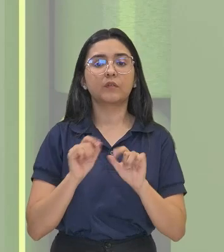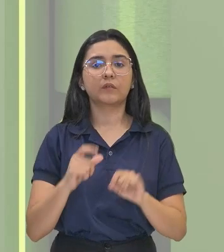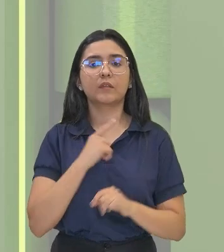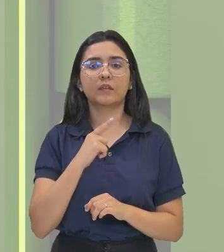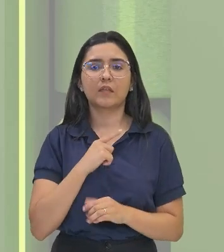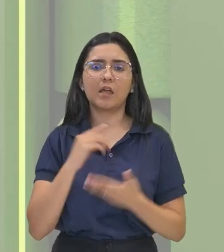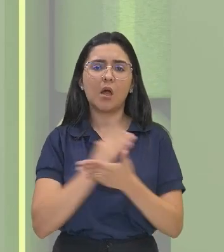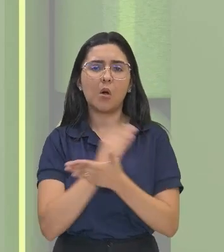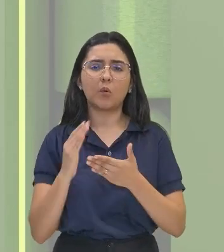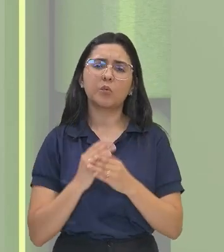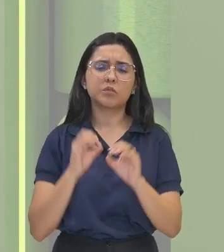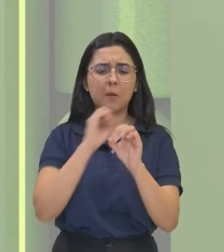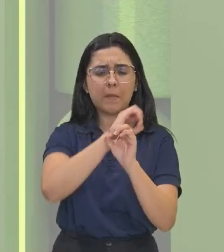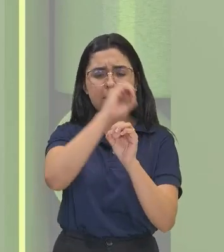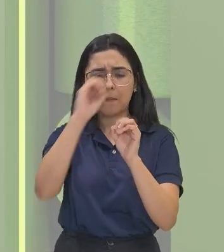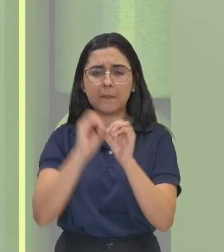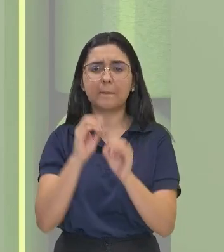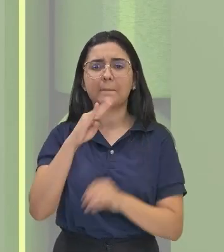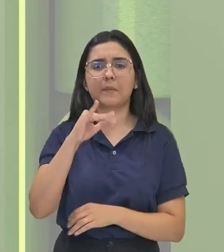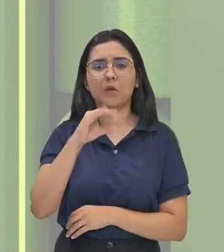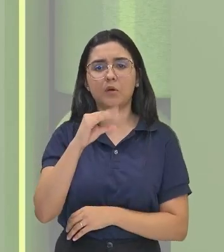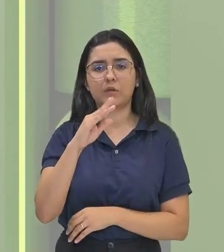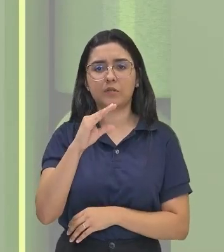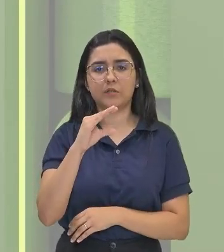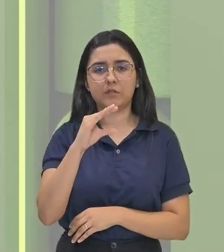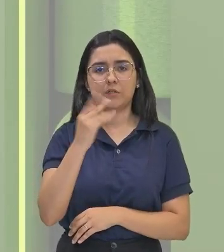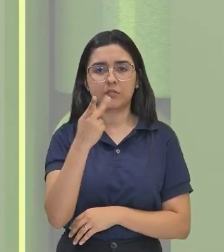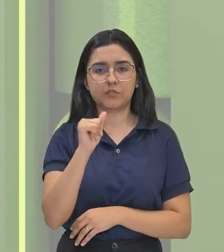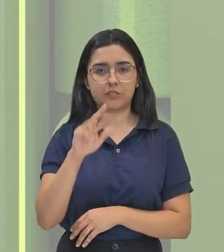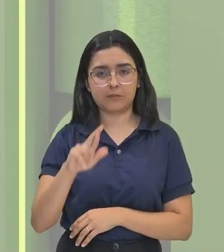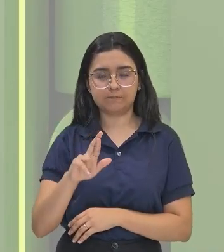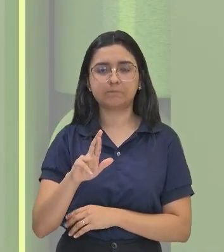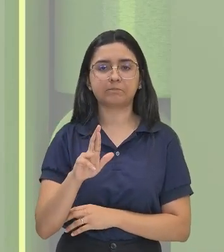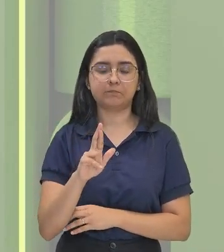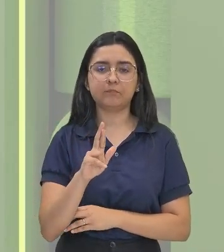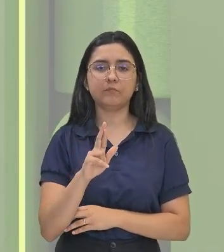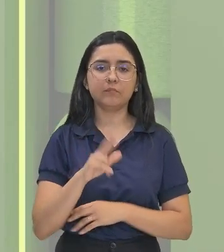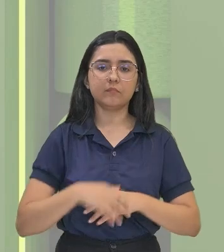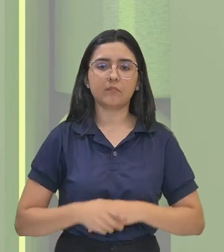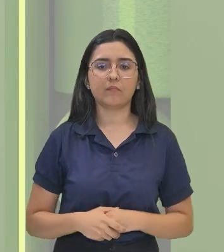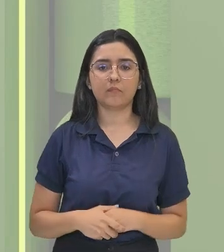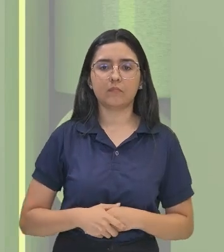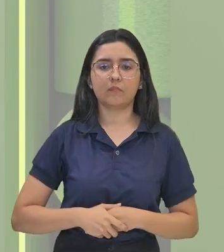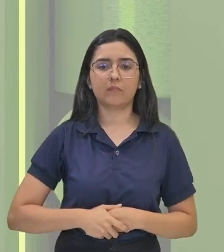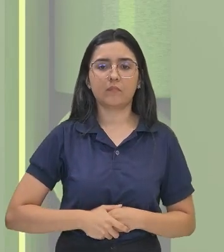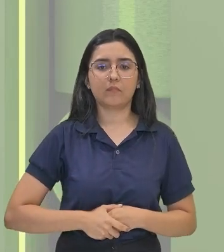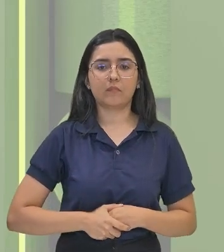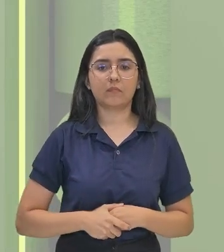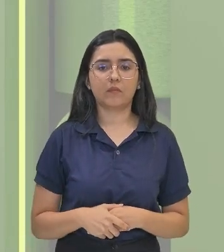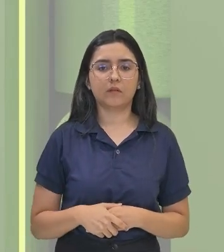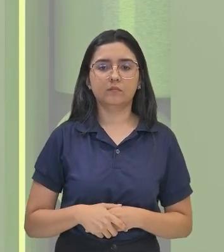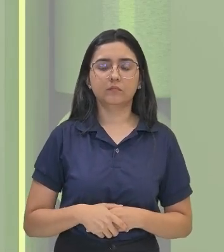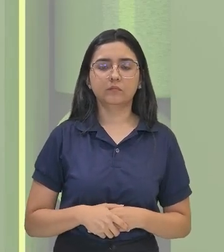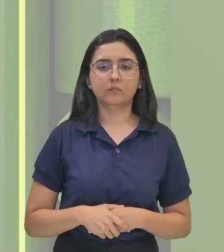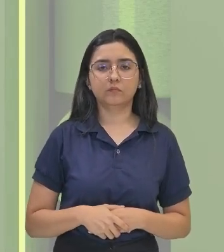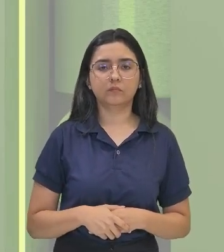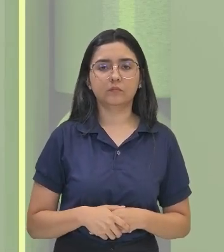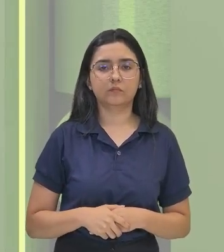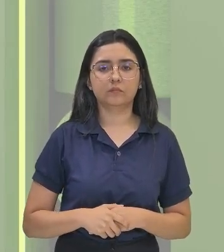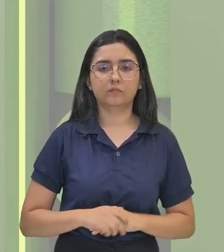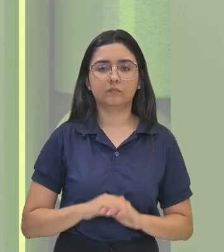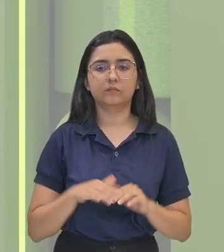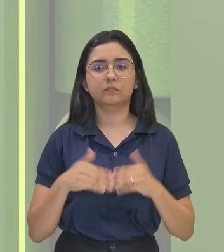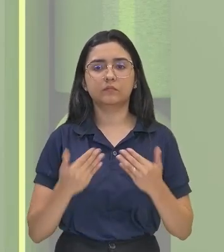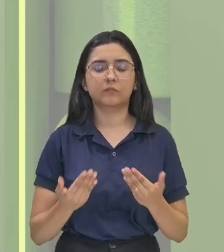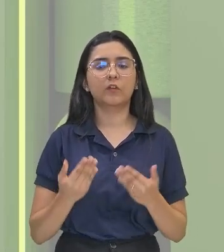algumas pedrinhas de biochar, o que, né, tem um rendimento muito baixo, tá? Então tá aí